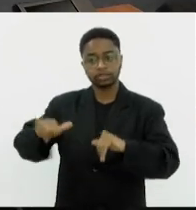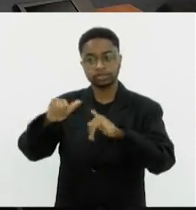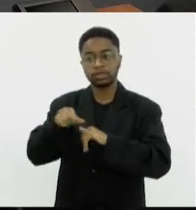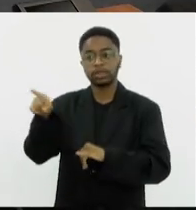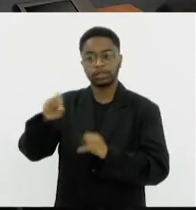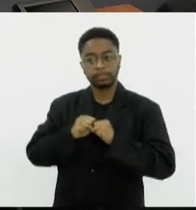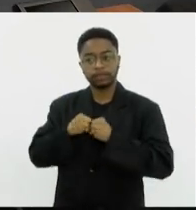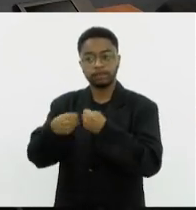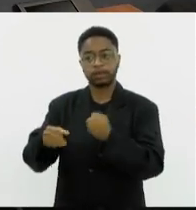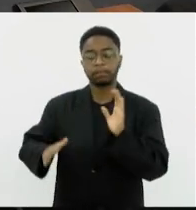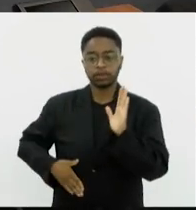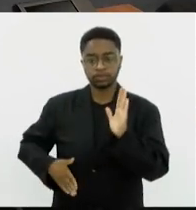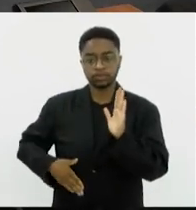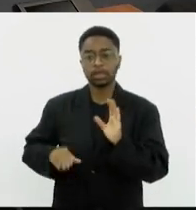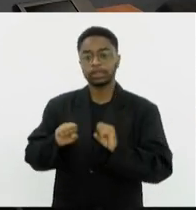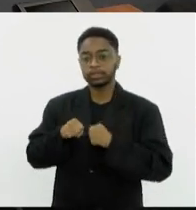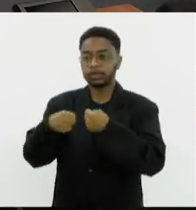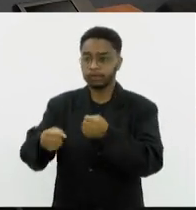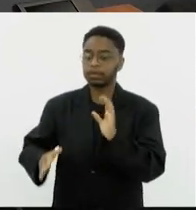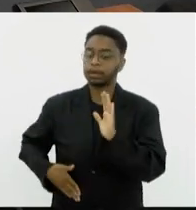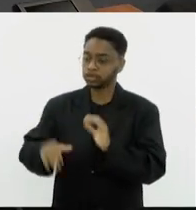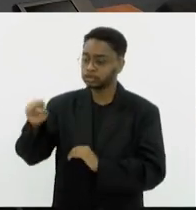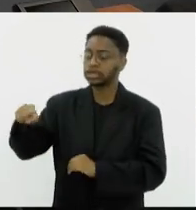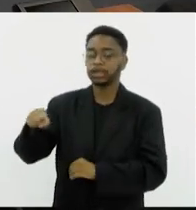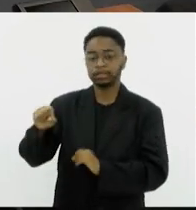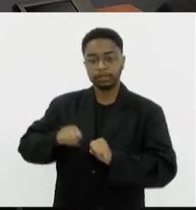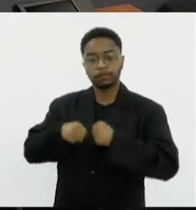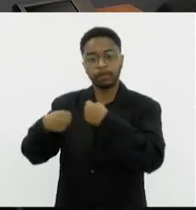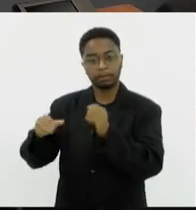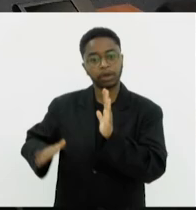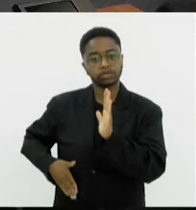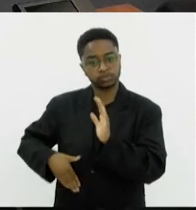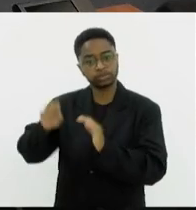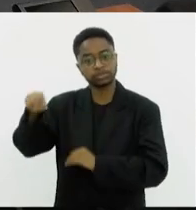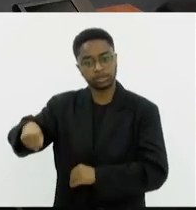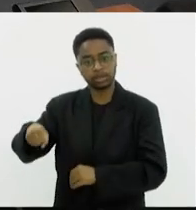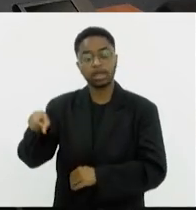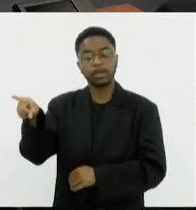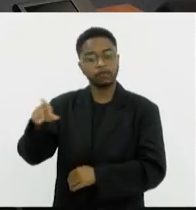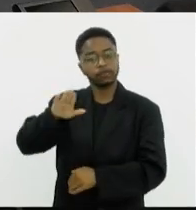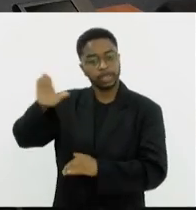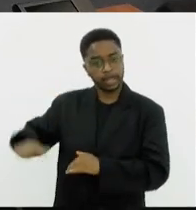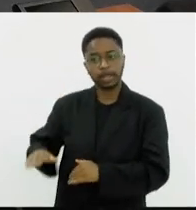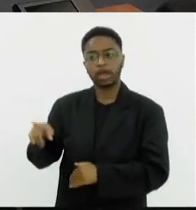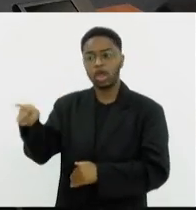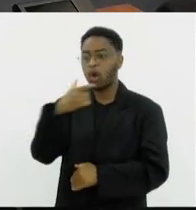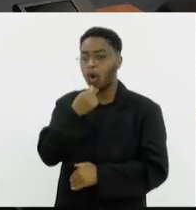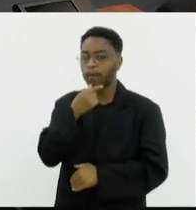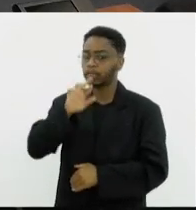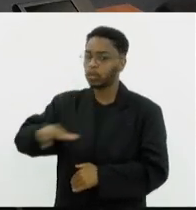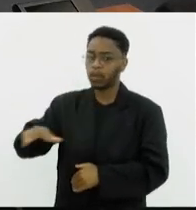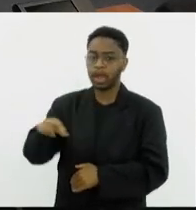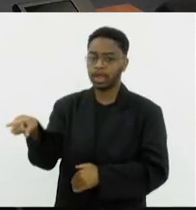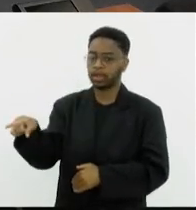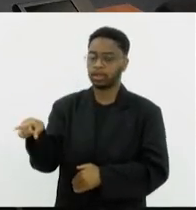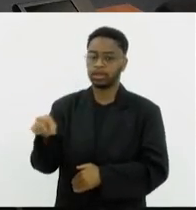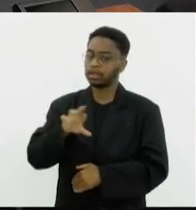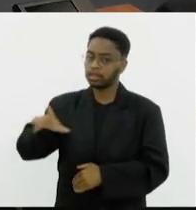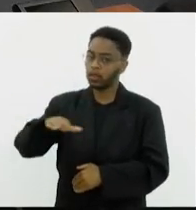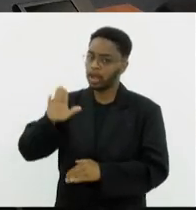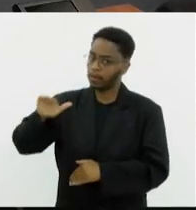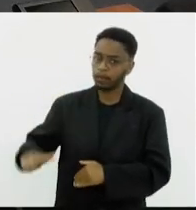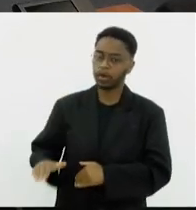de bandido, defensor de ideologia de gênero. Bandido, defensor de bandido. Senhores, moleque, vamos. Você não é homem, seu moleque.